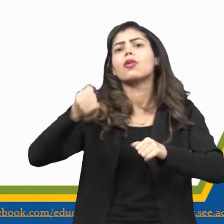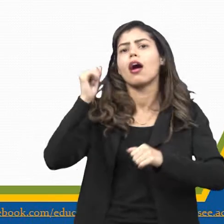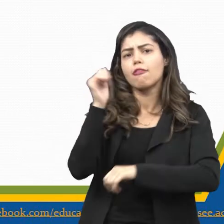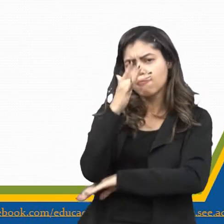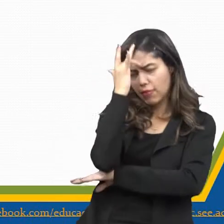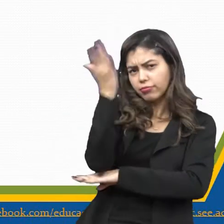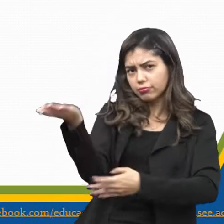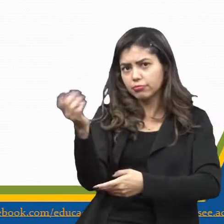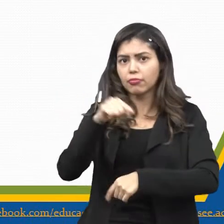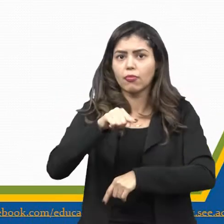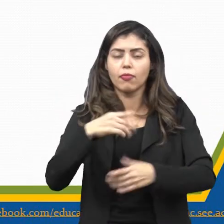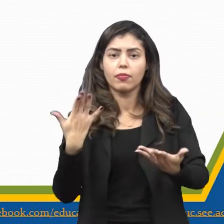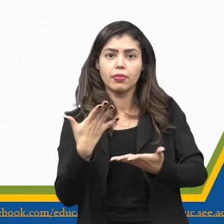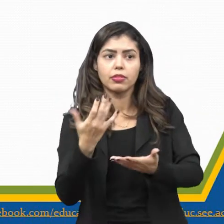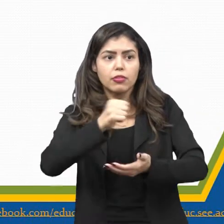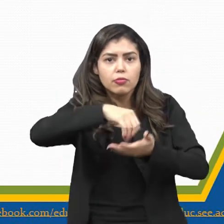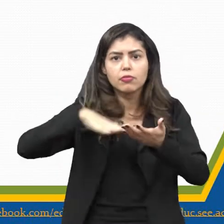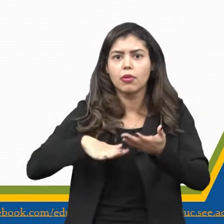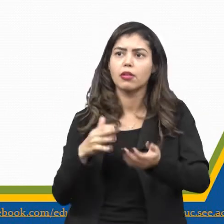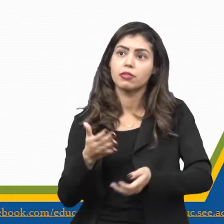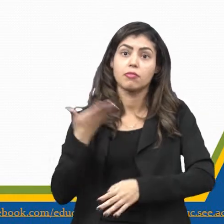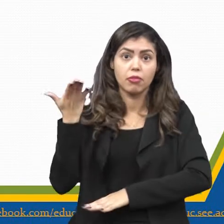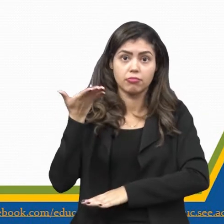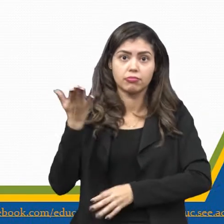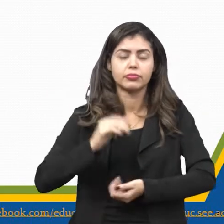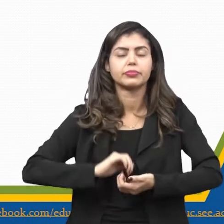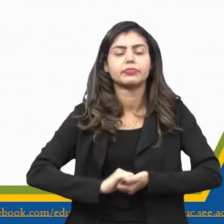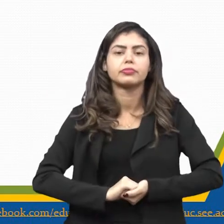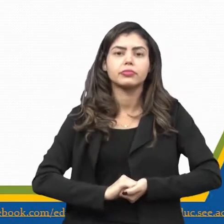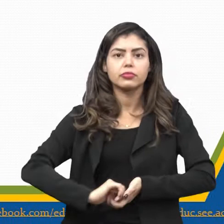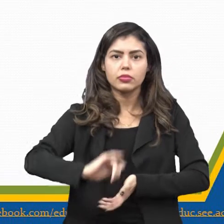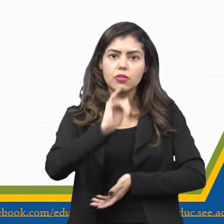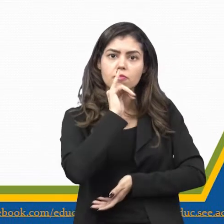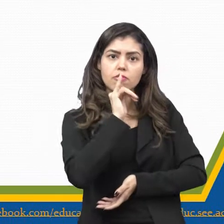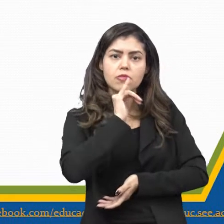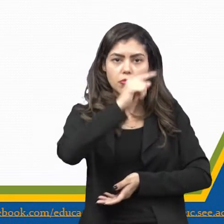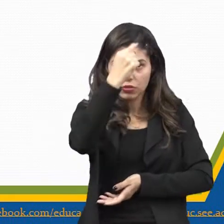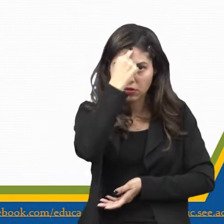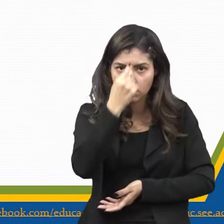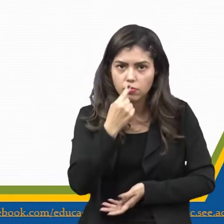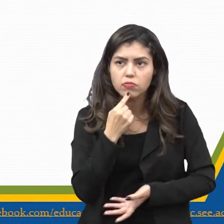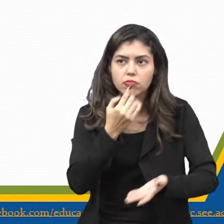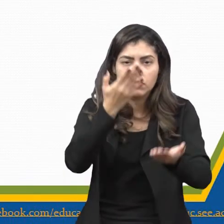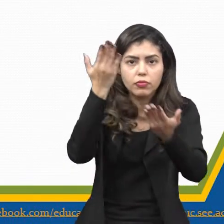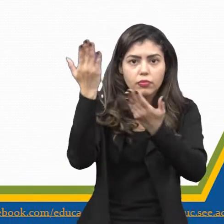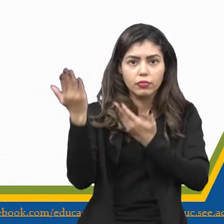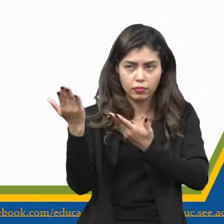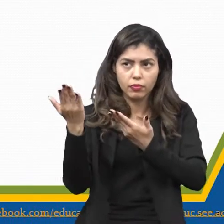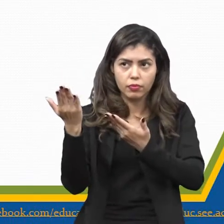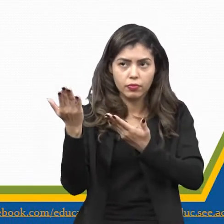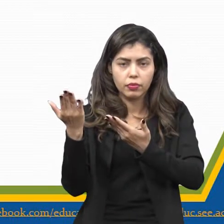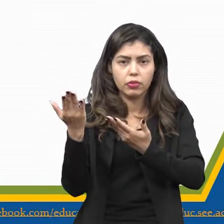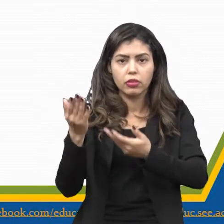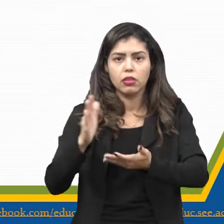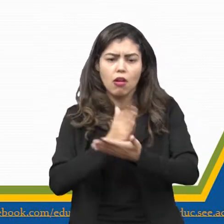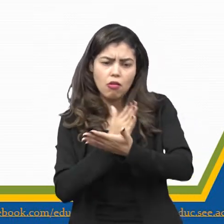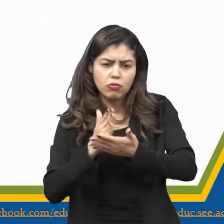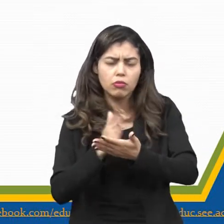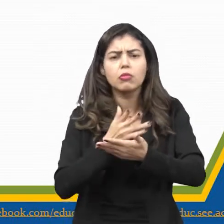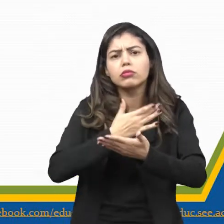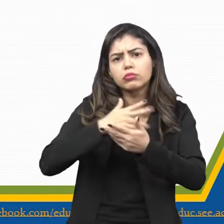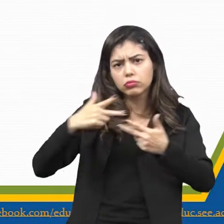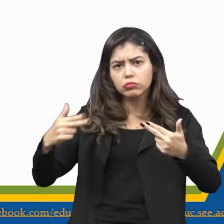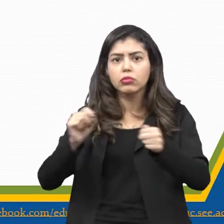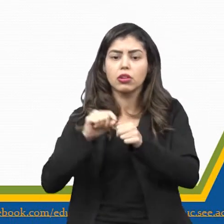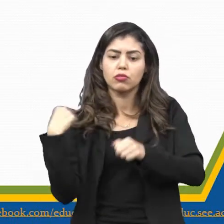como as tarefas diárias básicas. Essas imagens que estão aparecendo para vocês são alguns exemplos das